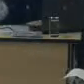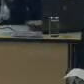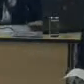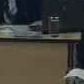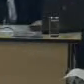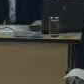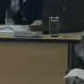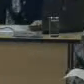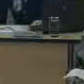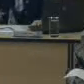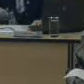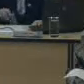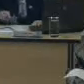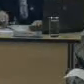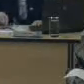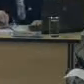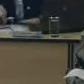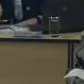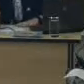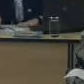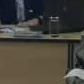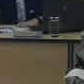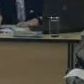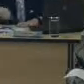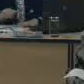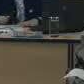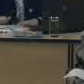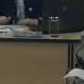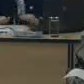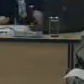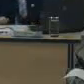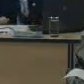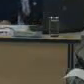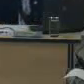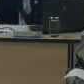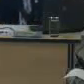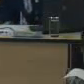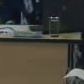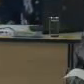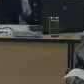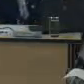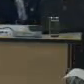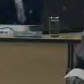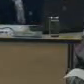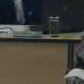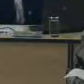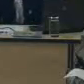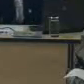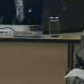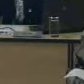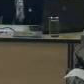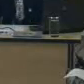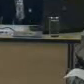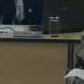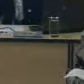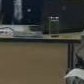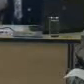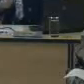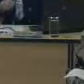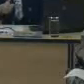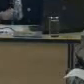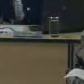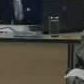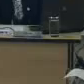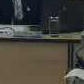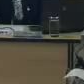Érica neste expediente. Questão de ordem, só para registrar a presença também. Registrada a presença do vereador Jorge de Freitas